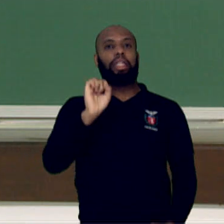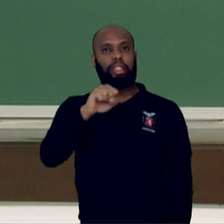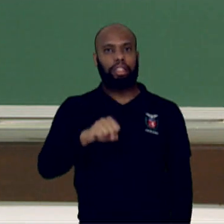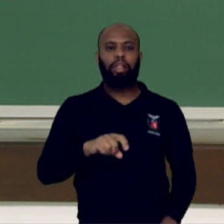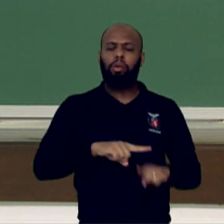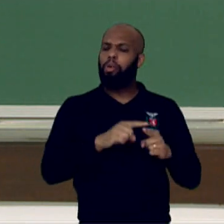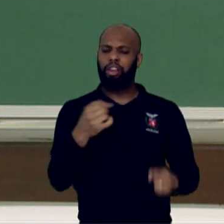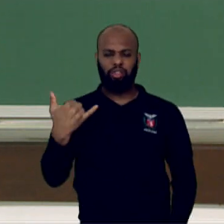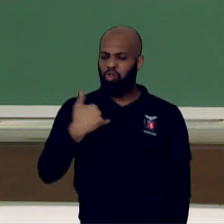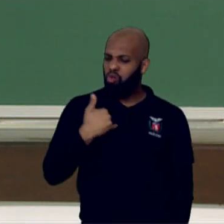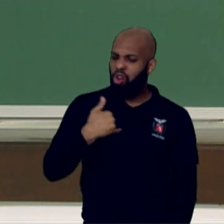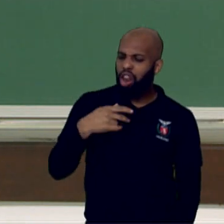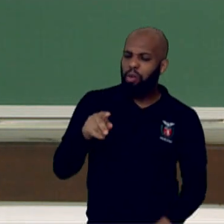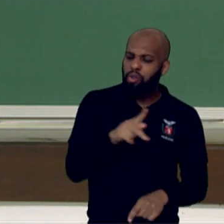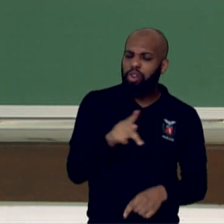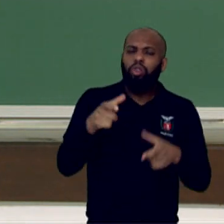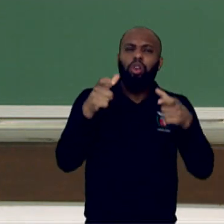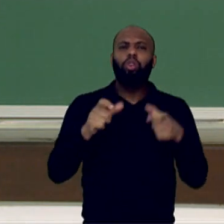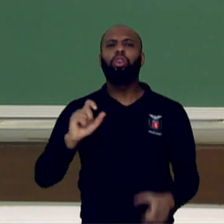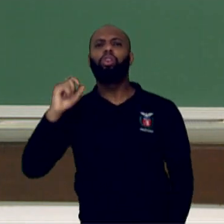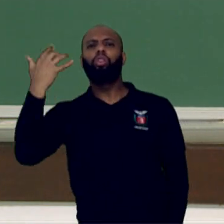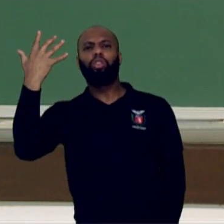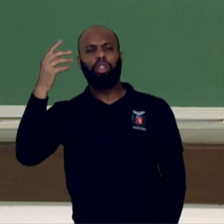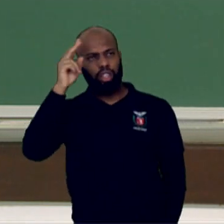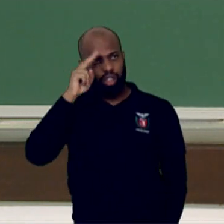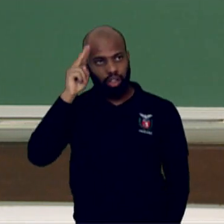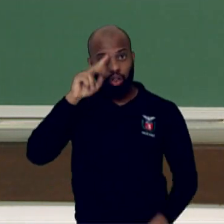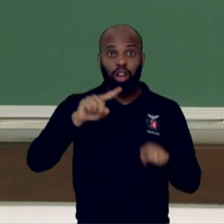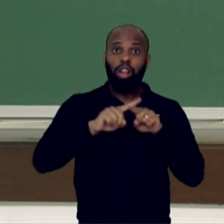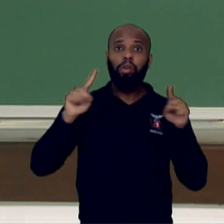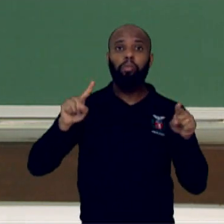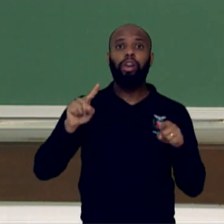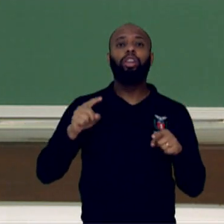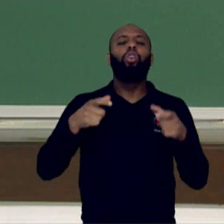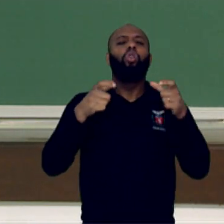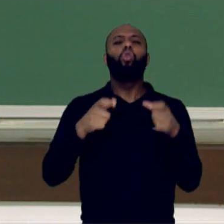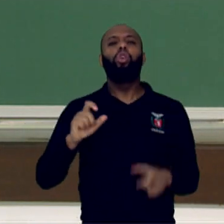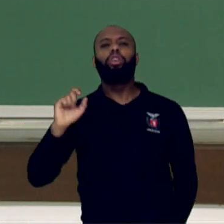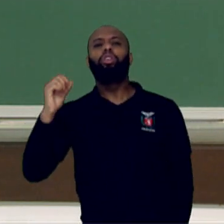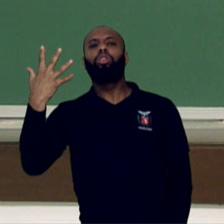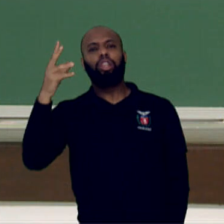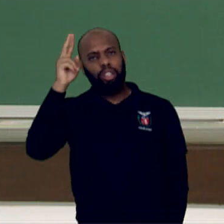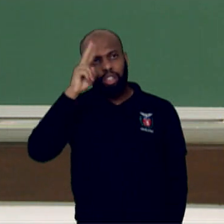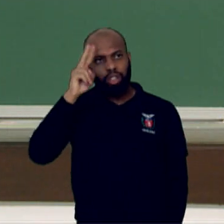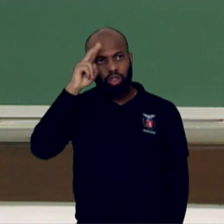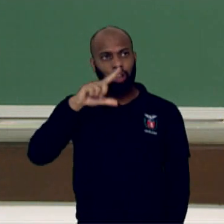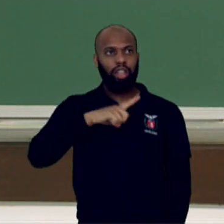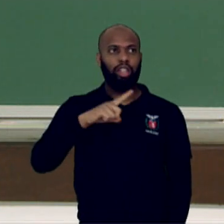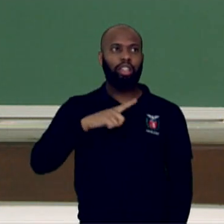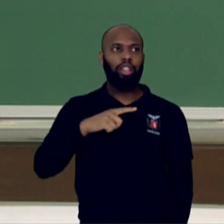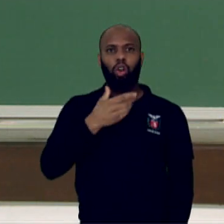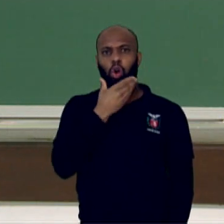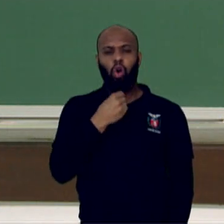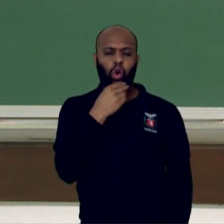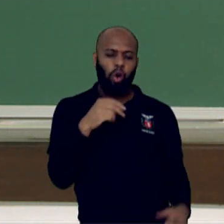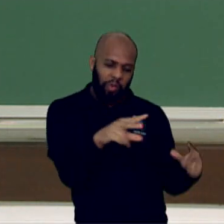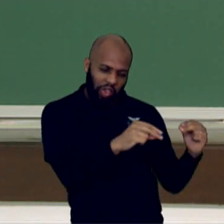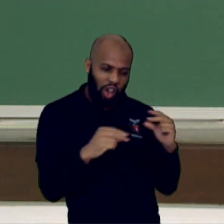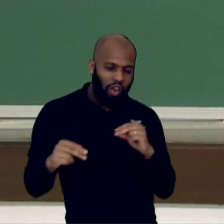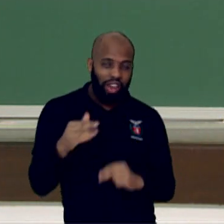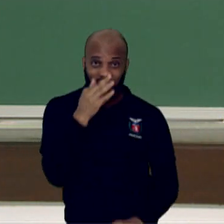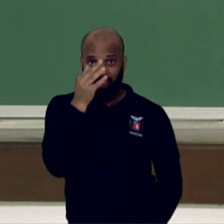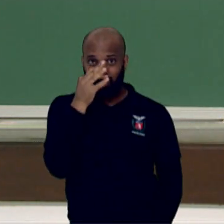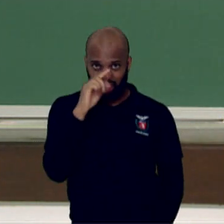mas não fala, professora, onde se passa essa história. Mas aonde que se passa uma história que tem o jardineiro conversando